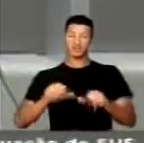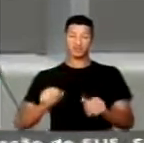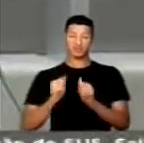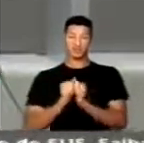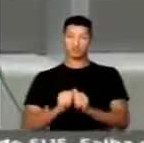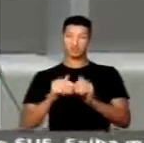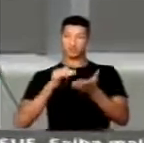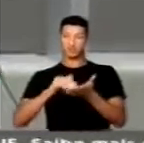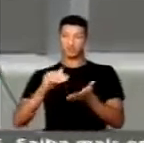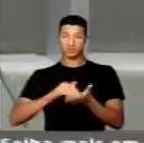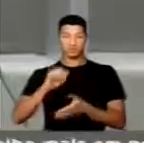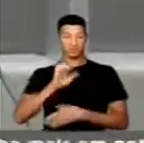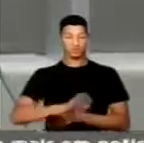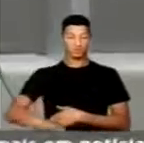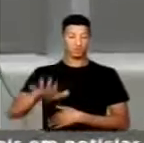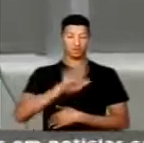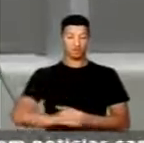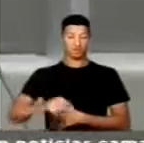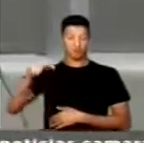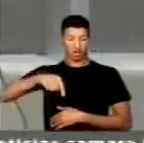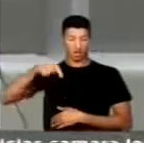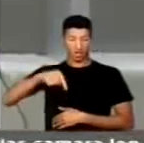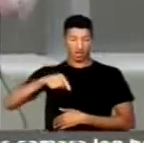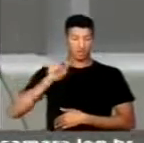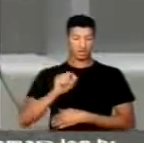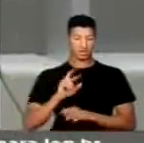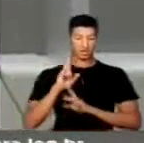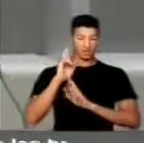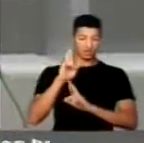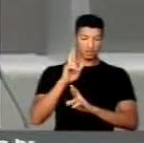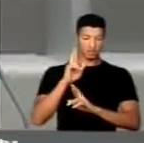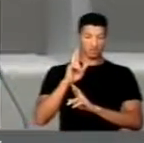seu secretário-geral aqui, que